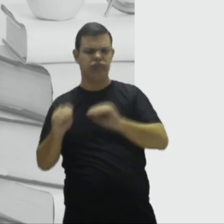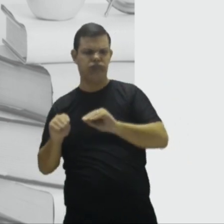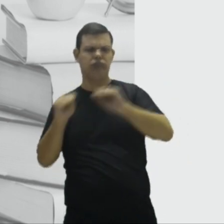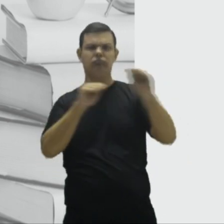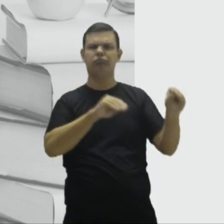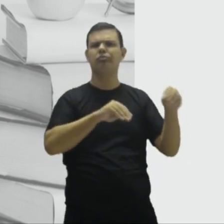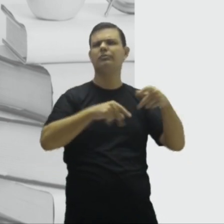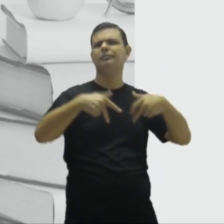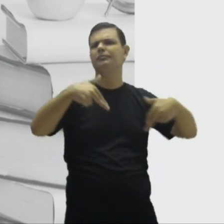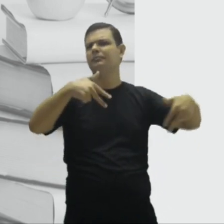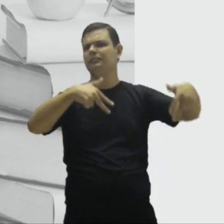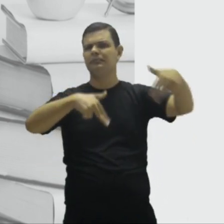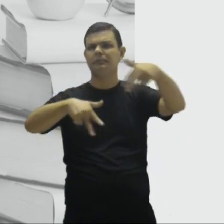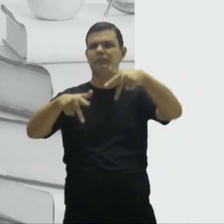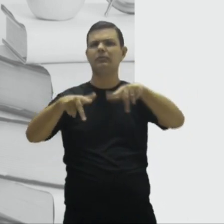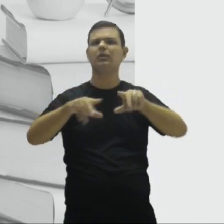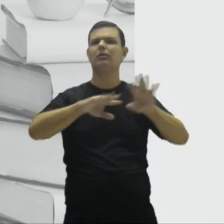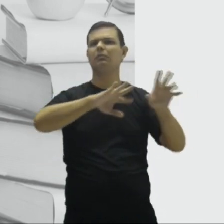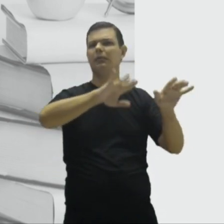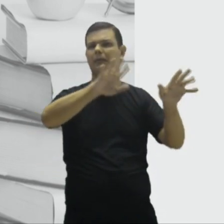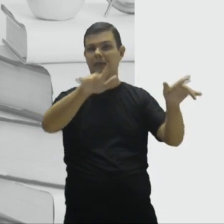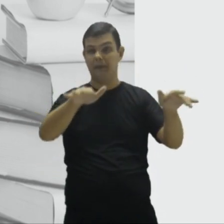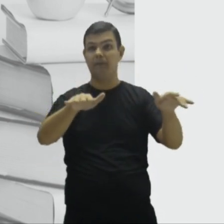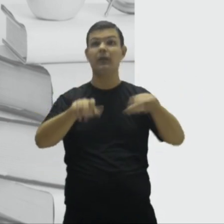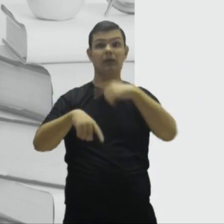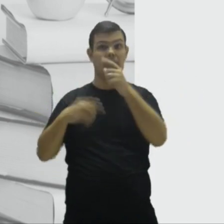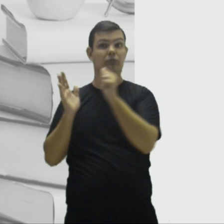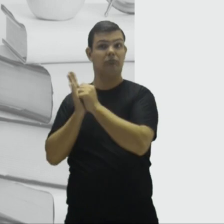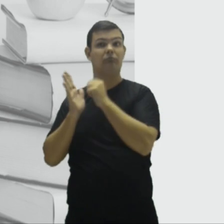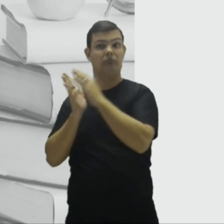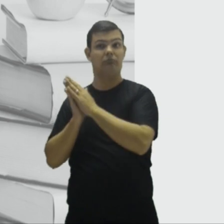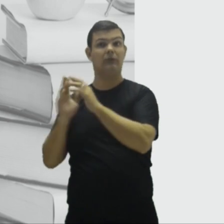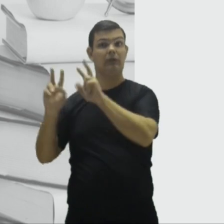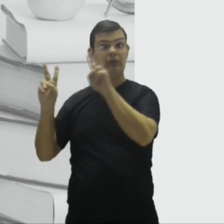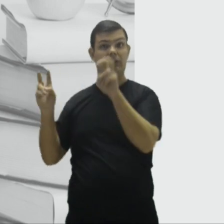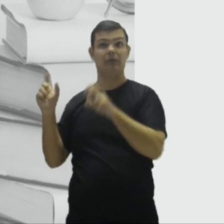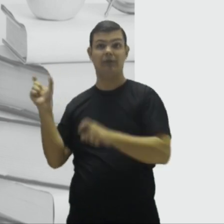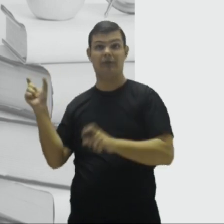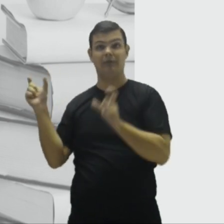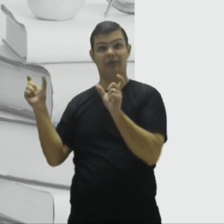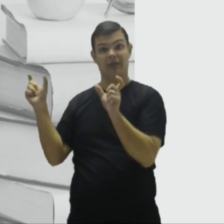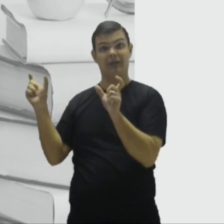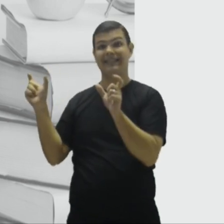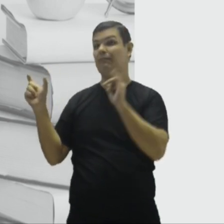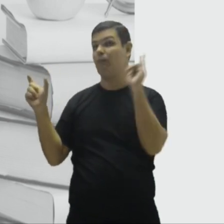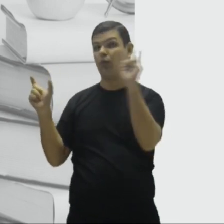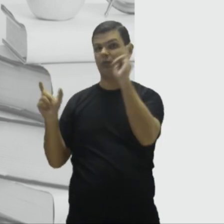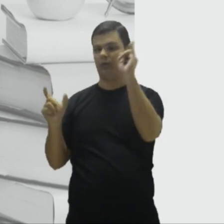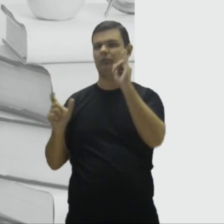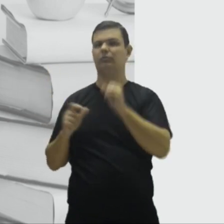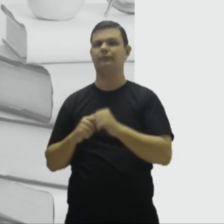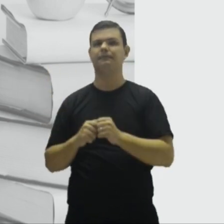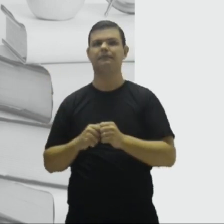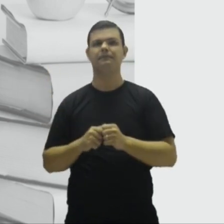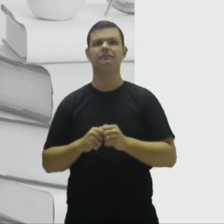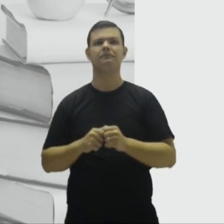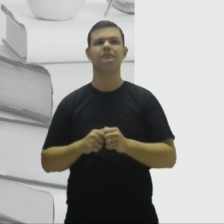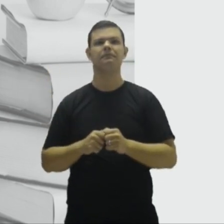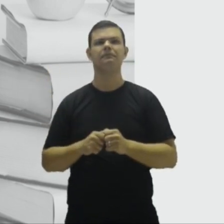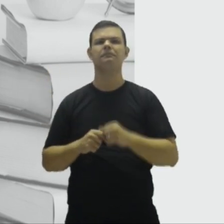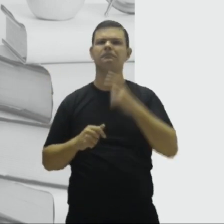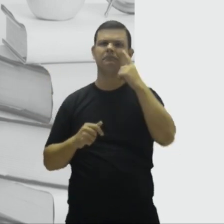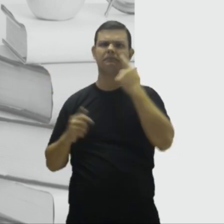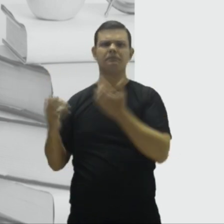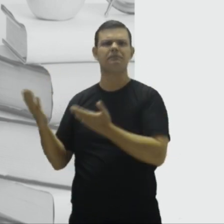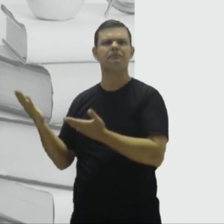andar de um lugar para o outro. Nós vamos daqui a pouco anotar o conceito. Esses dois nomes aí são muito importantes para nós, ok? Olha